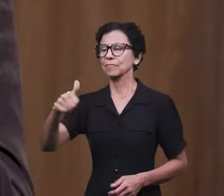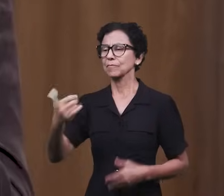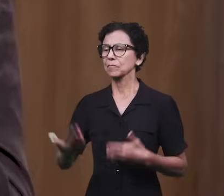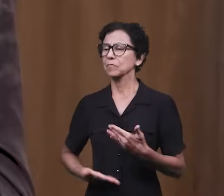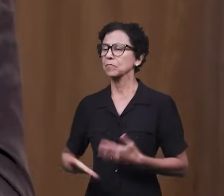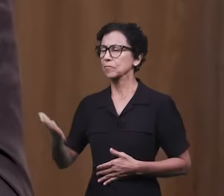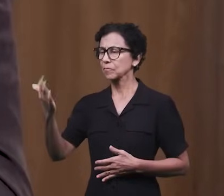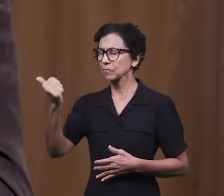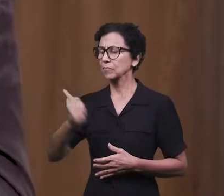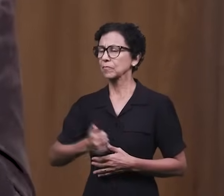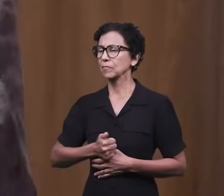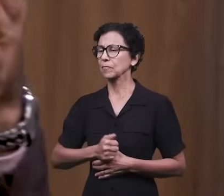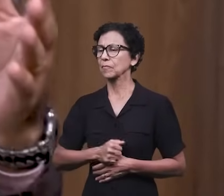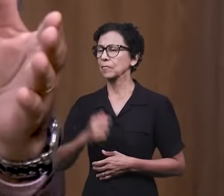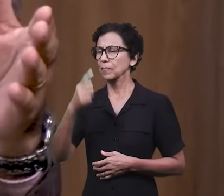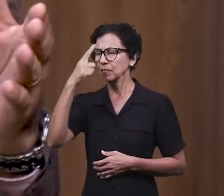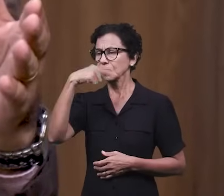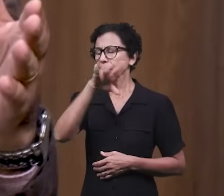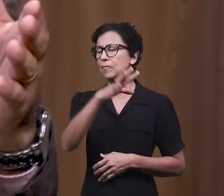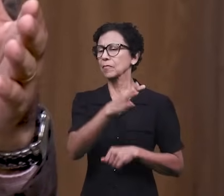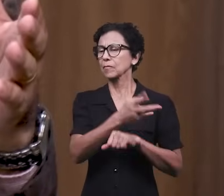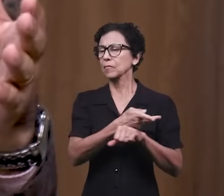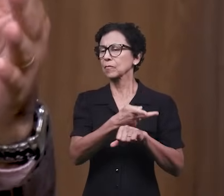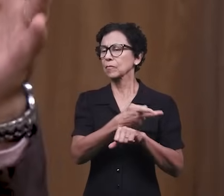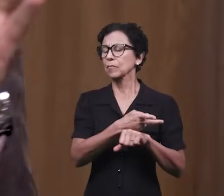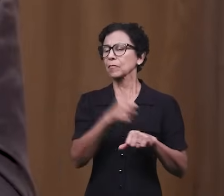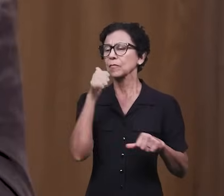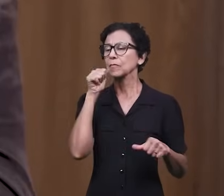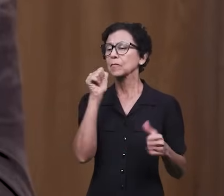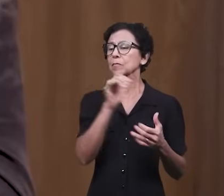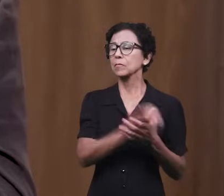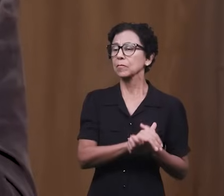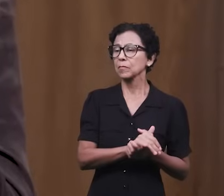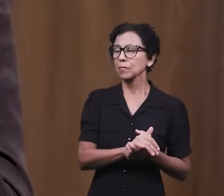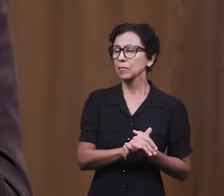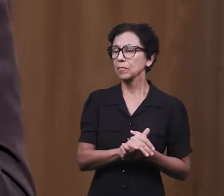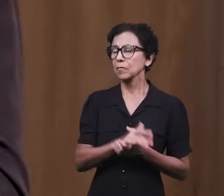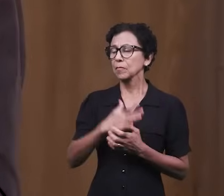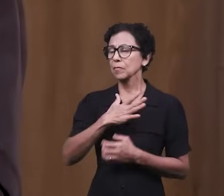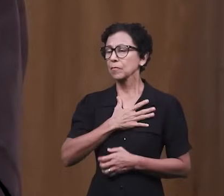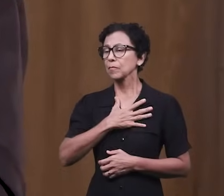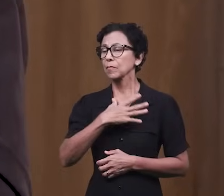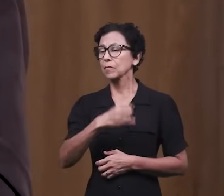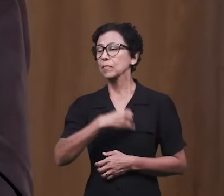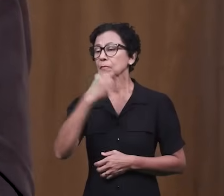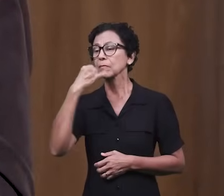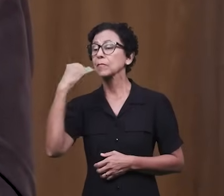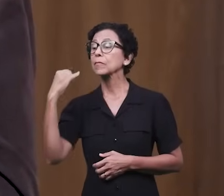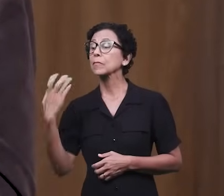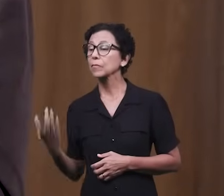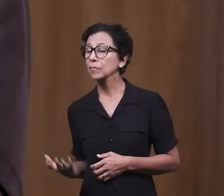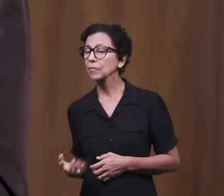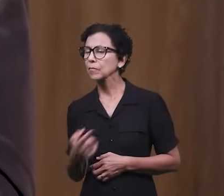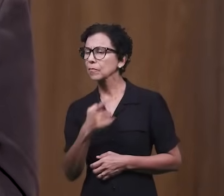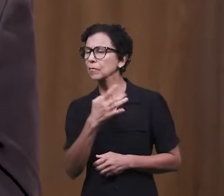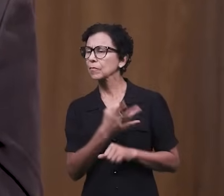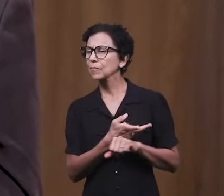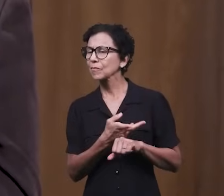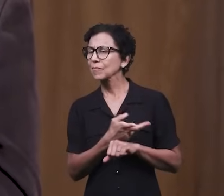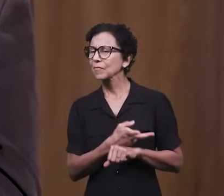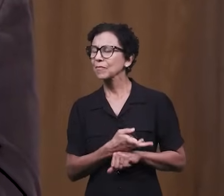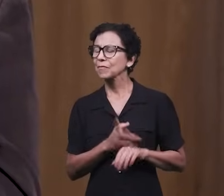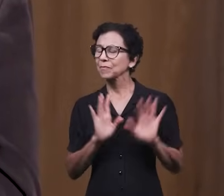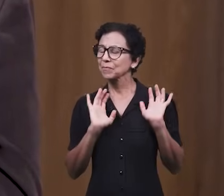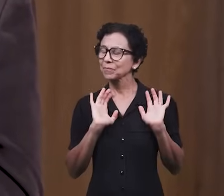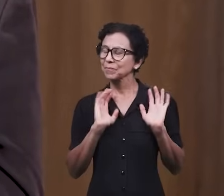filho, Isaque. E aí nós temos um novo patriarca que inicia a sua história. Não vamos entrar na história desse patriarca aqui, mas falar